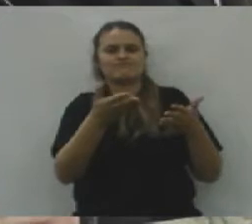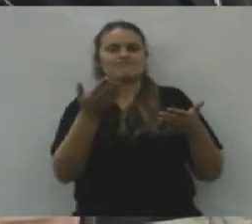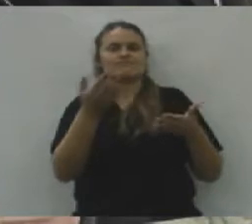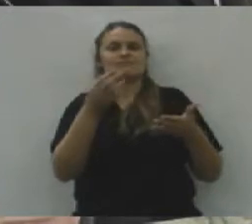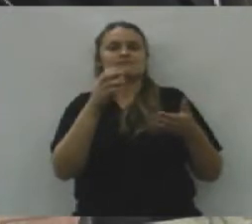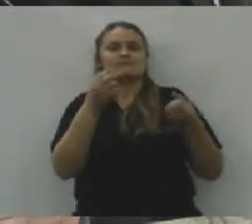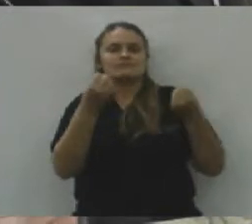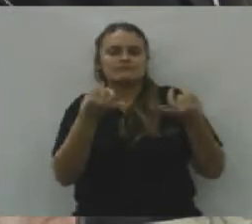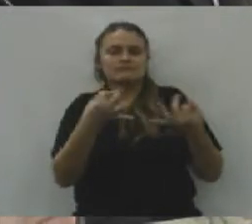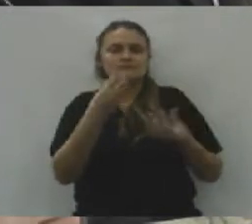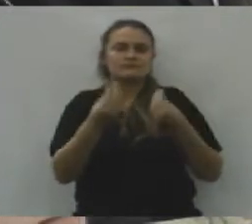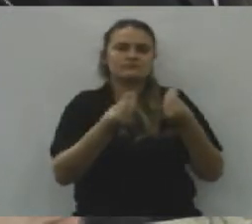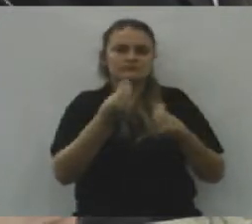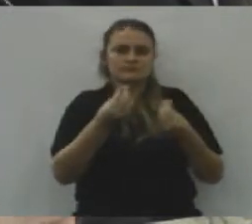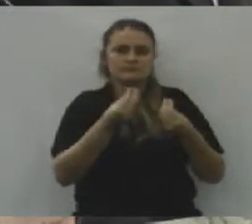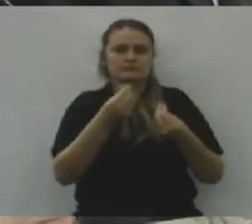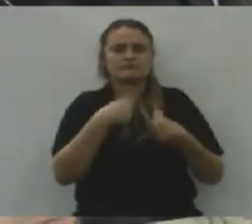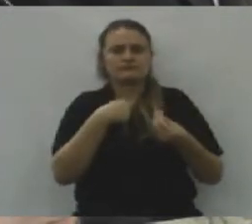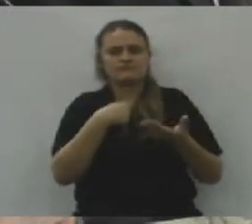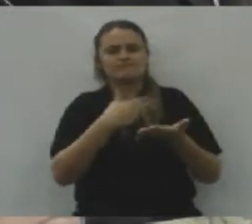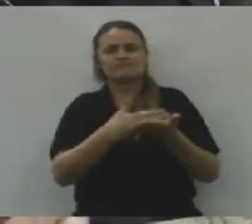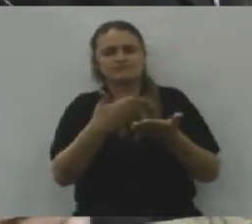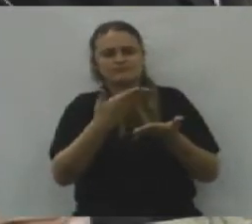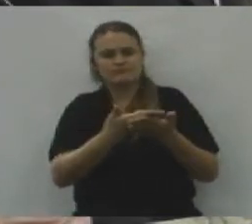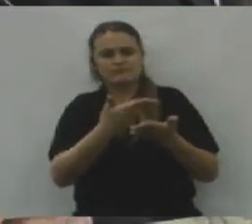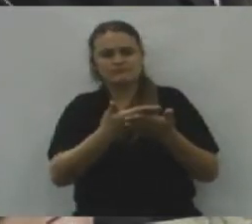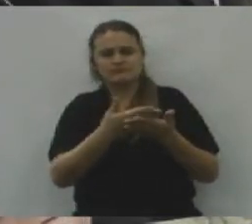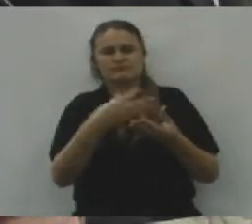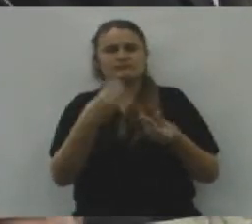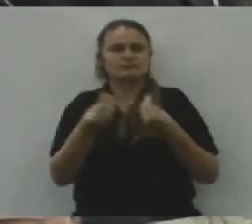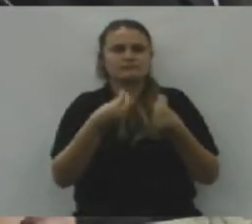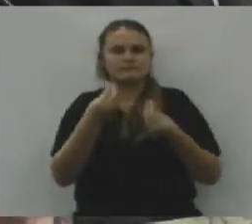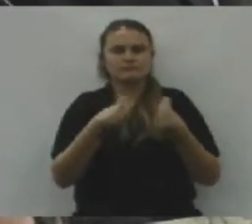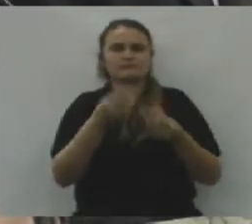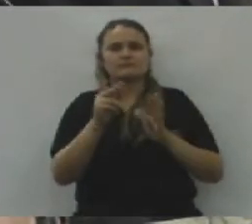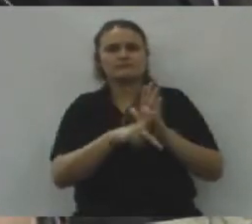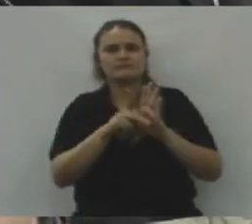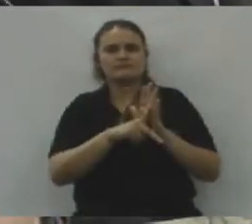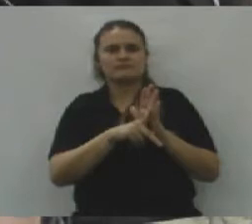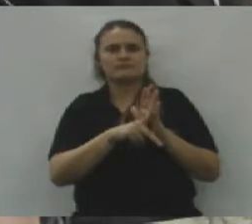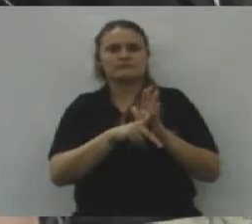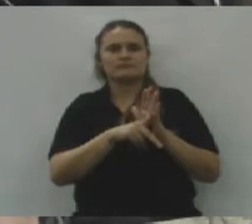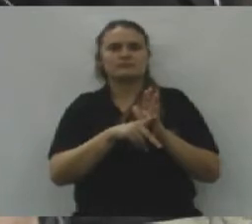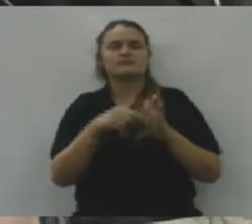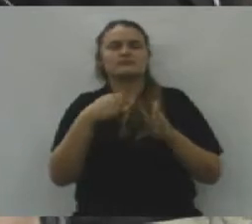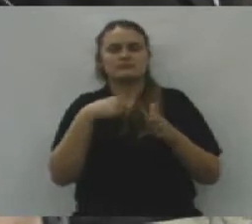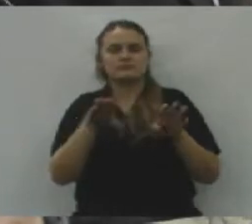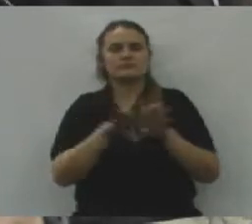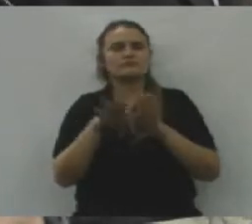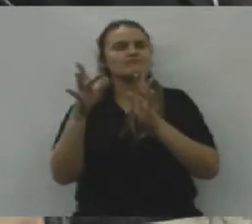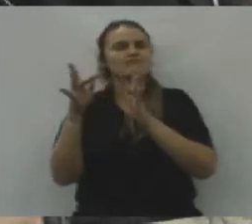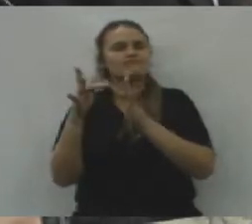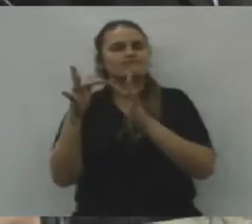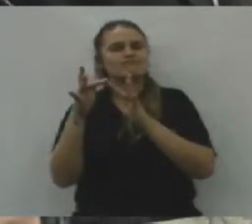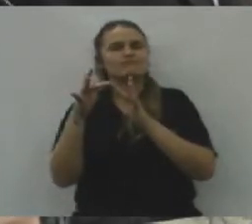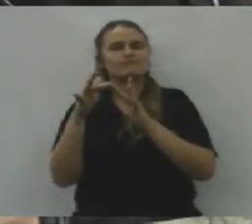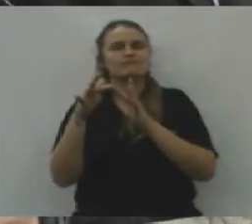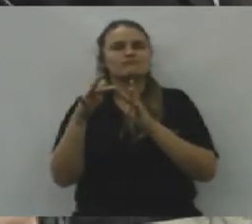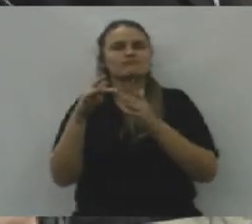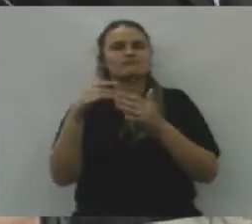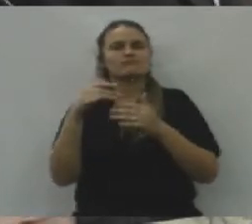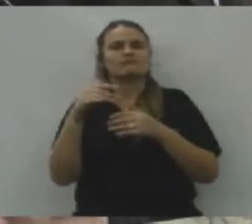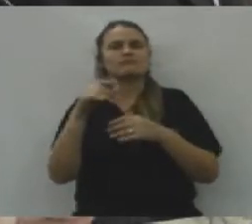procedimentos. E daí eu comecei a estudar esse projeto. Deu até também, eu entrei em contato